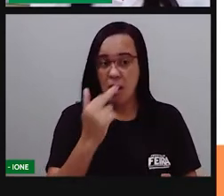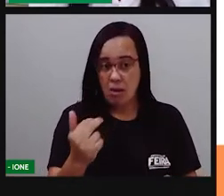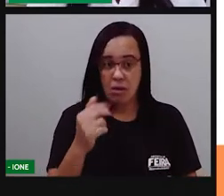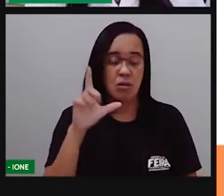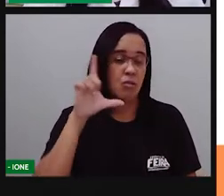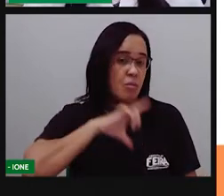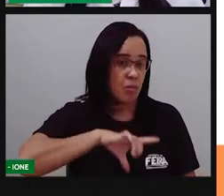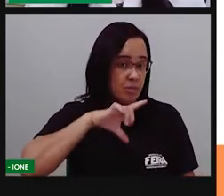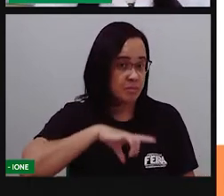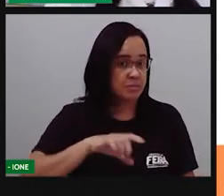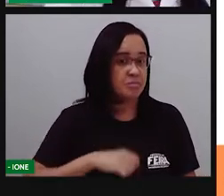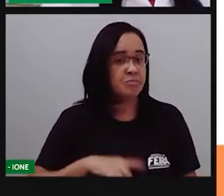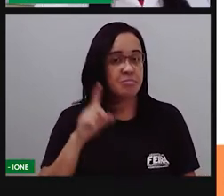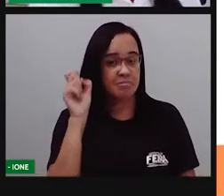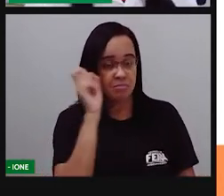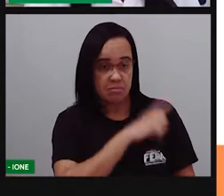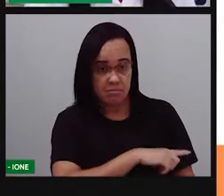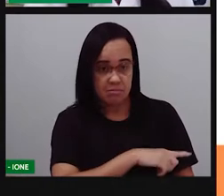é